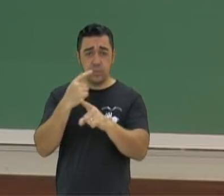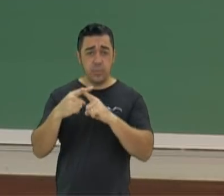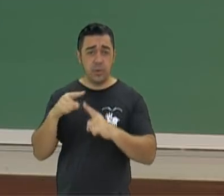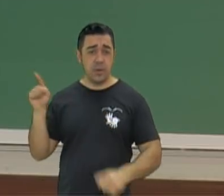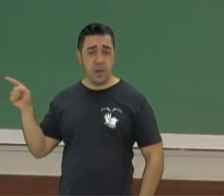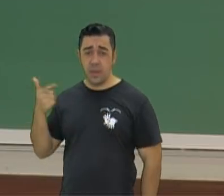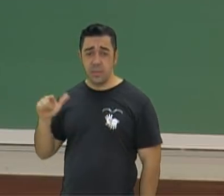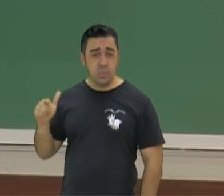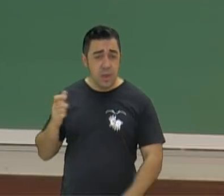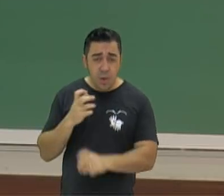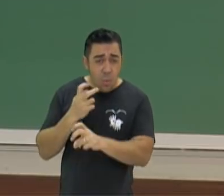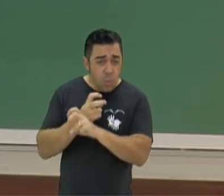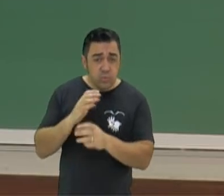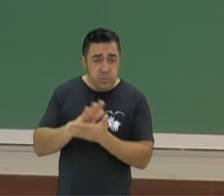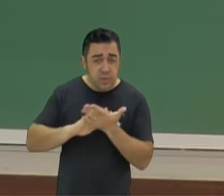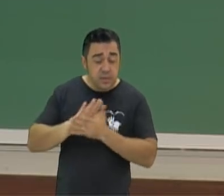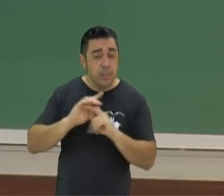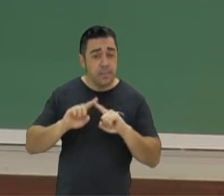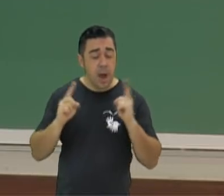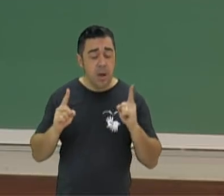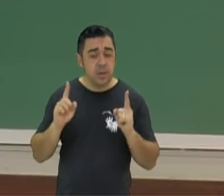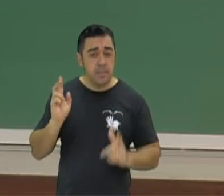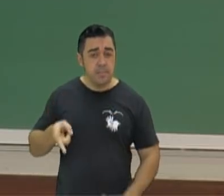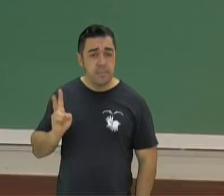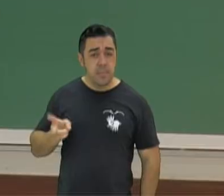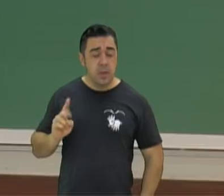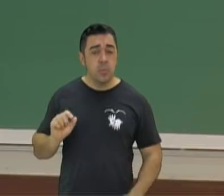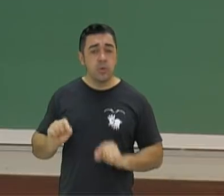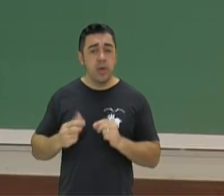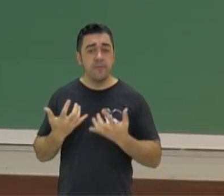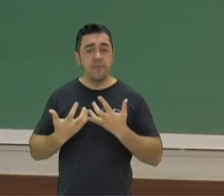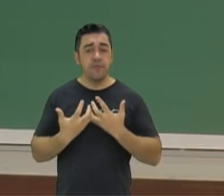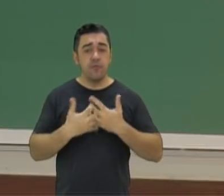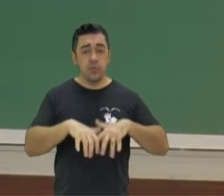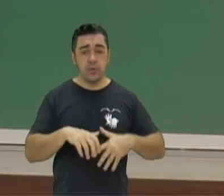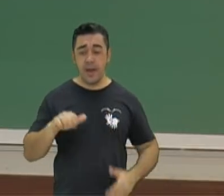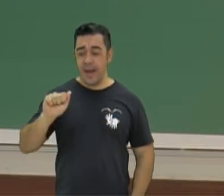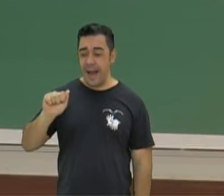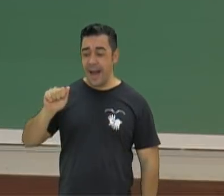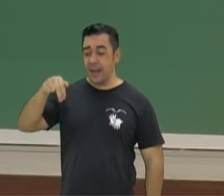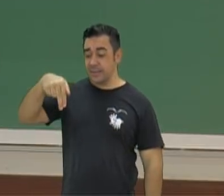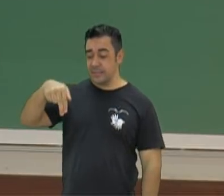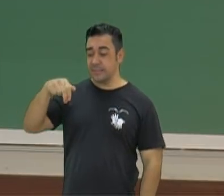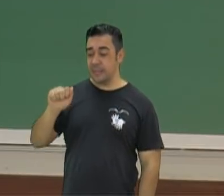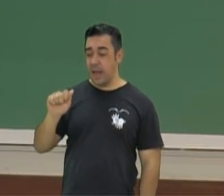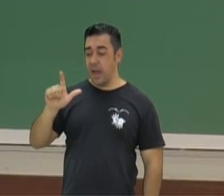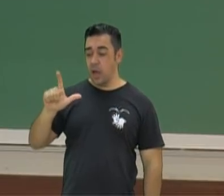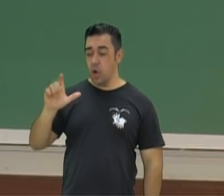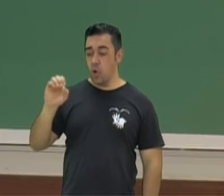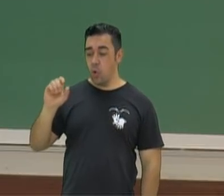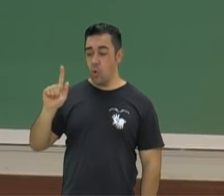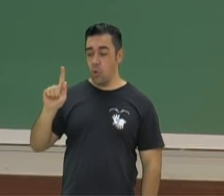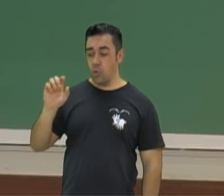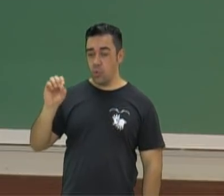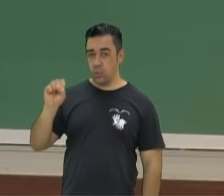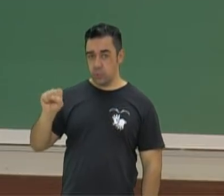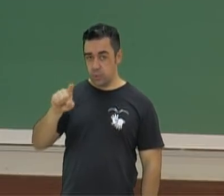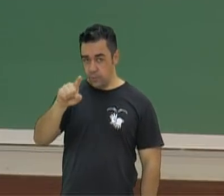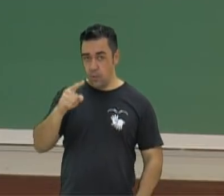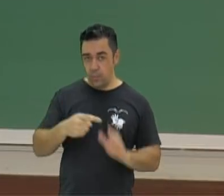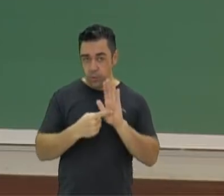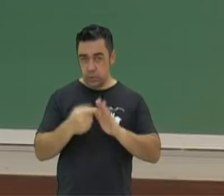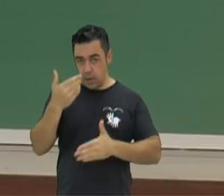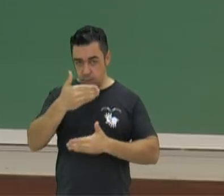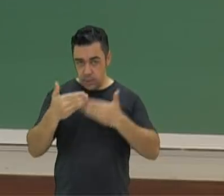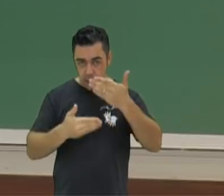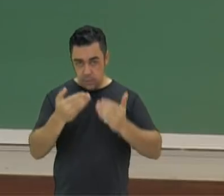mesma função, mas a origem é distinta. Isso a gente chama de órgãos análogos, tá? Então, já vai aparecer no slide para vocês arrumado.